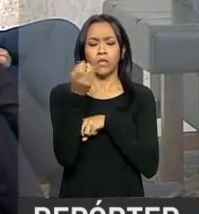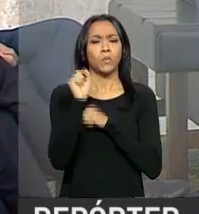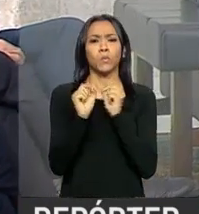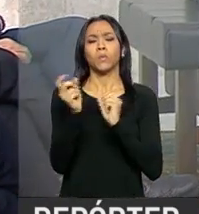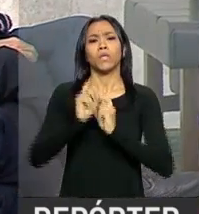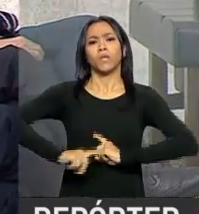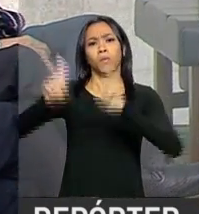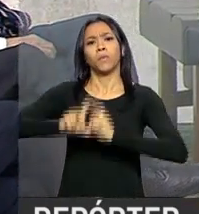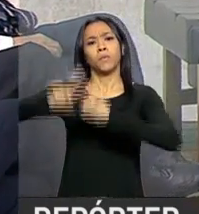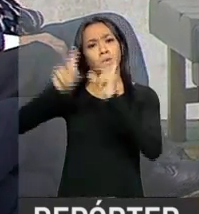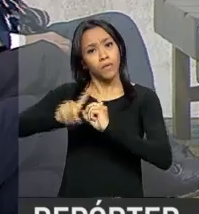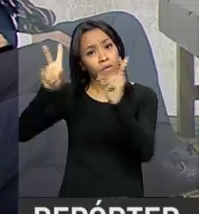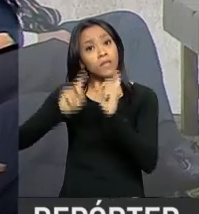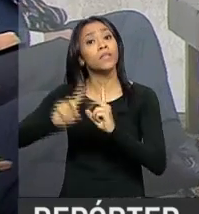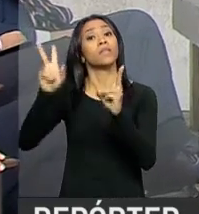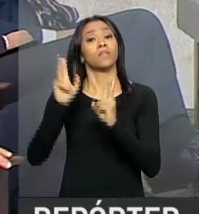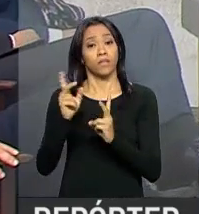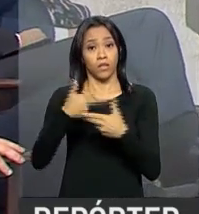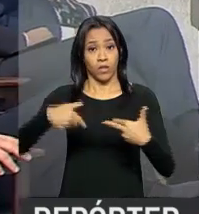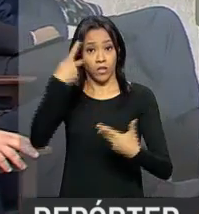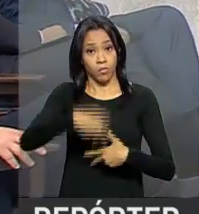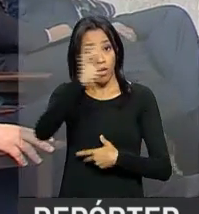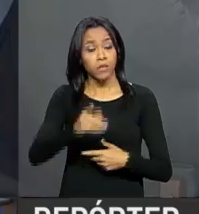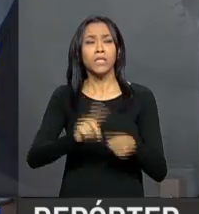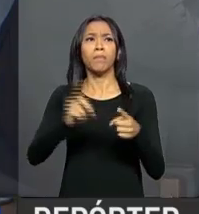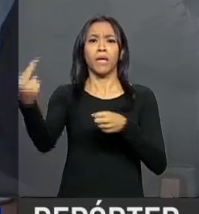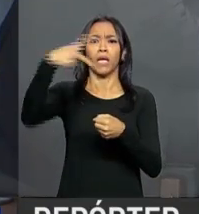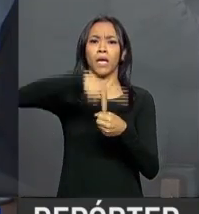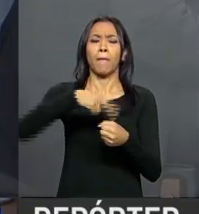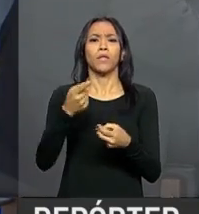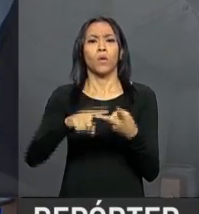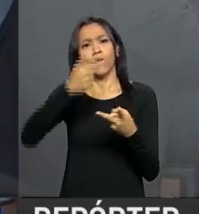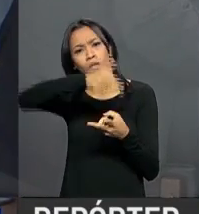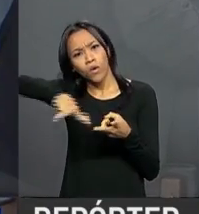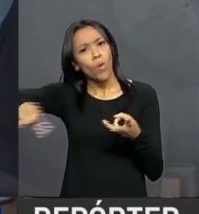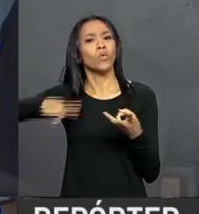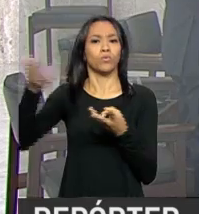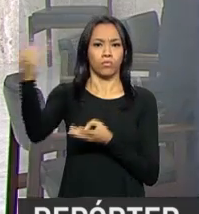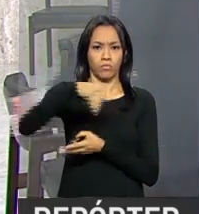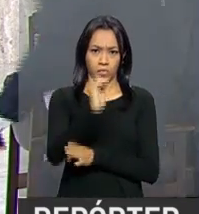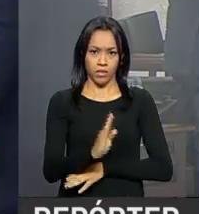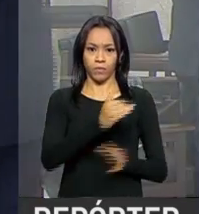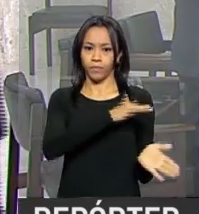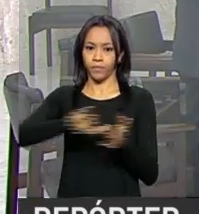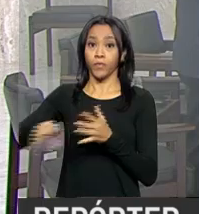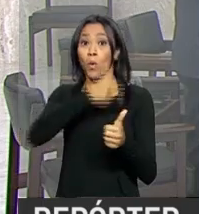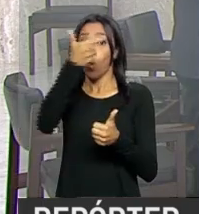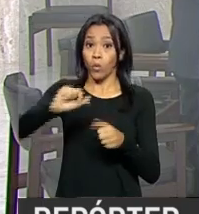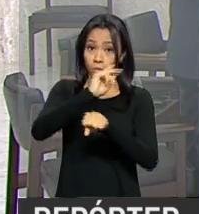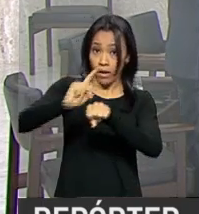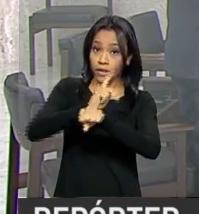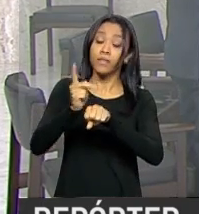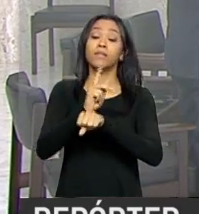exportações dos produtos brasileiros e importante exportador de petróleo e derivados para o Brasil. O embaixador da